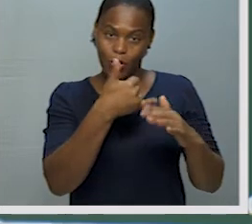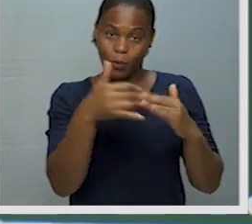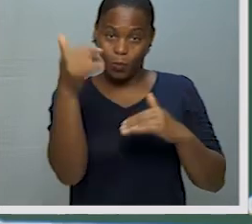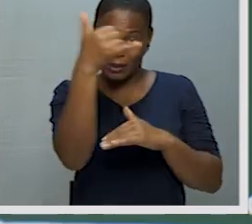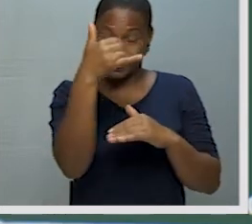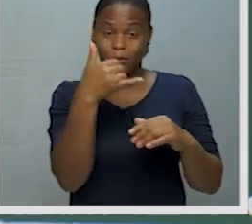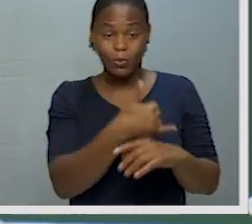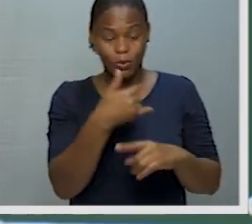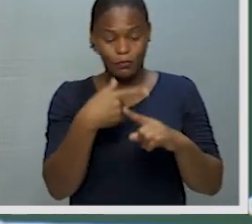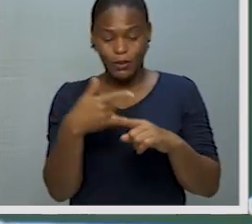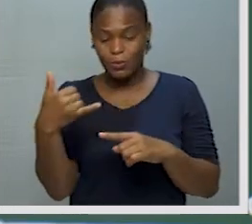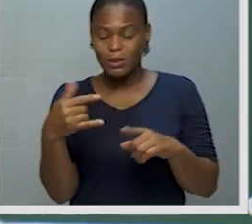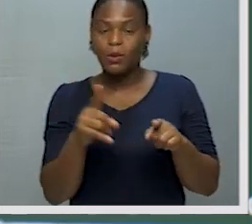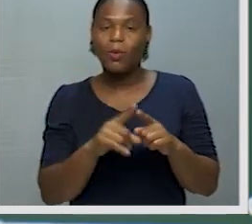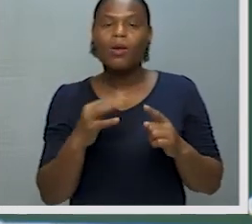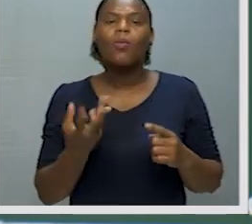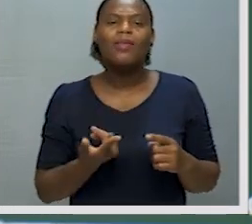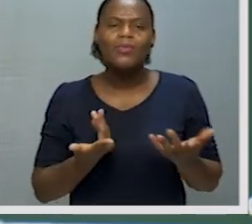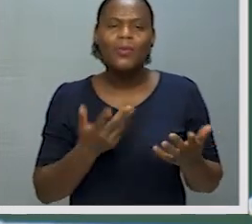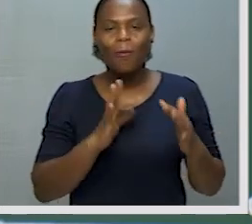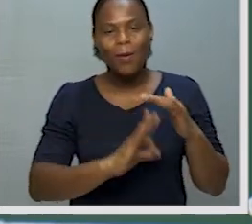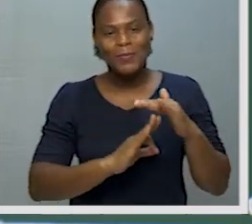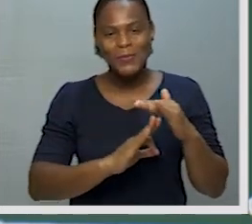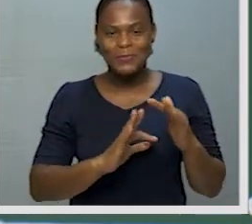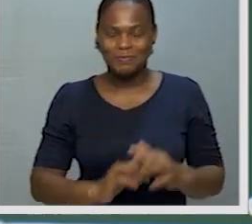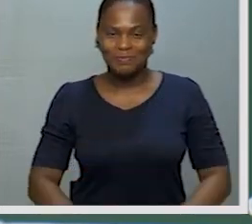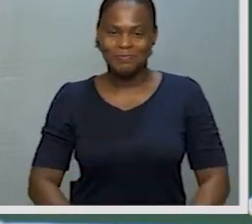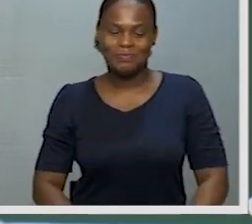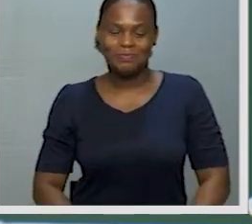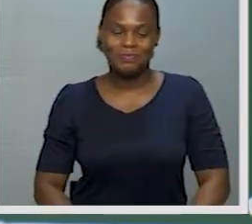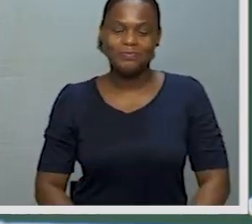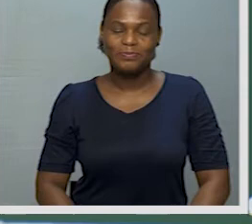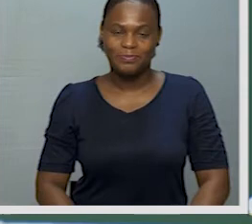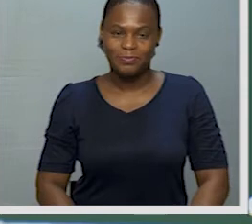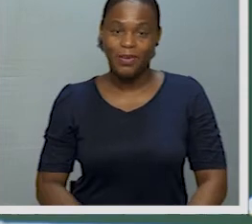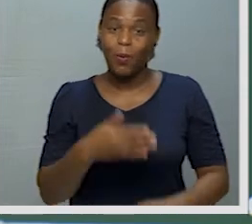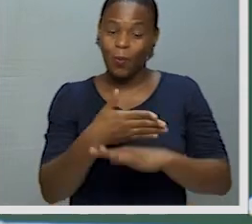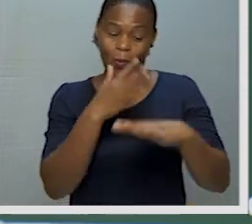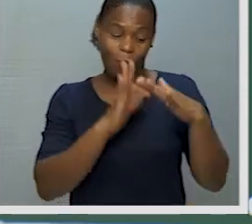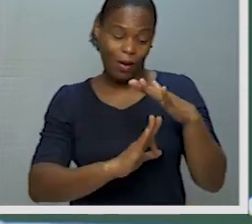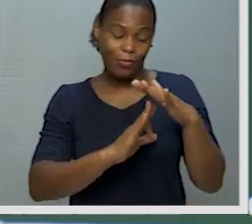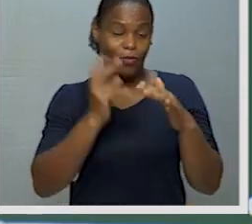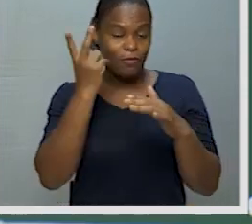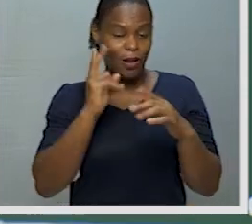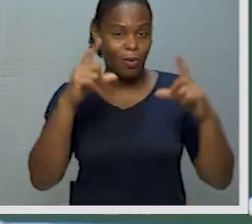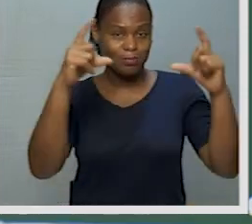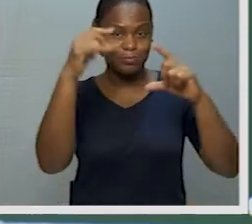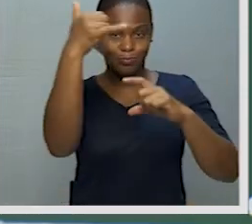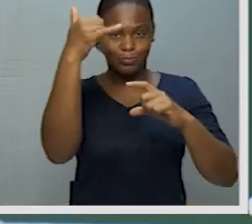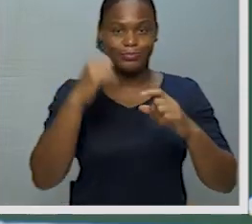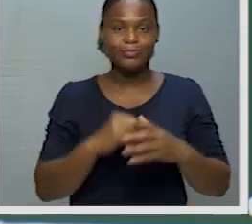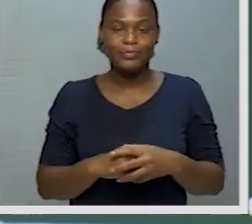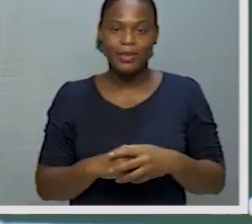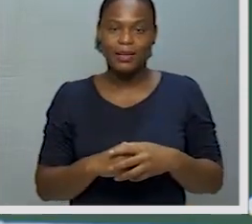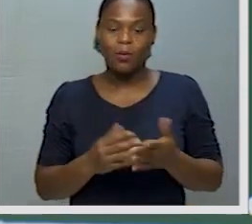2 ao quadrado é 2 vezes 2, que é 4. Ok? Então, 1/4 é o valor desta